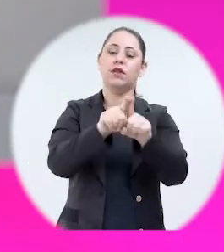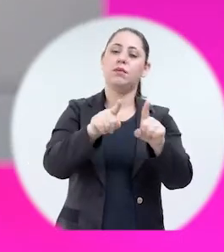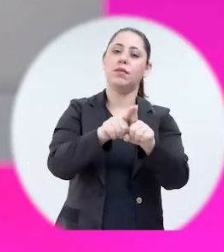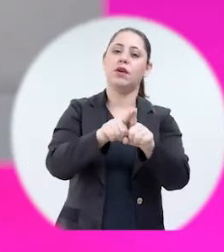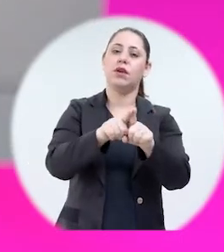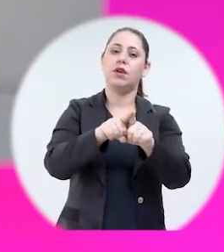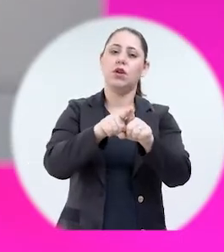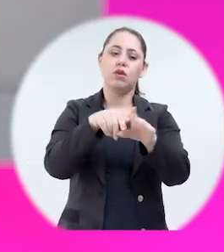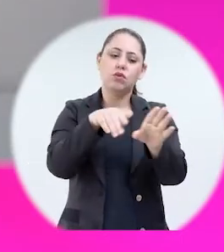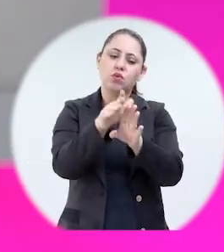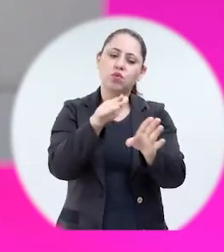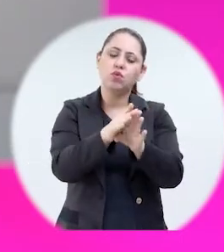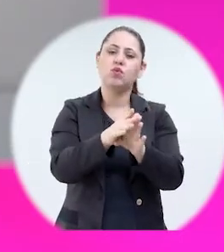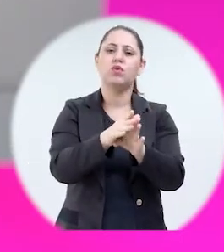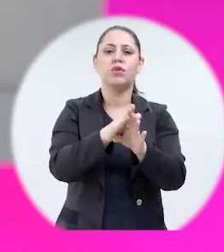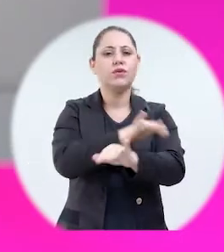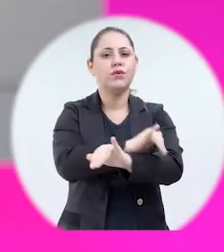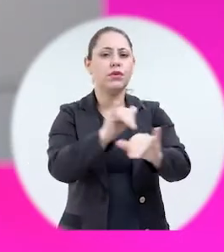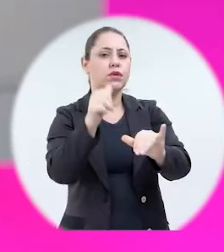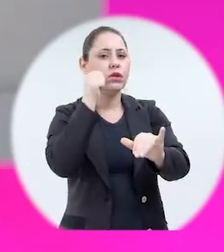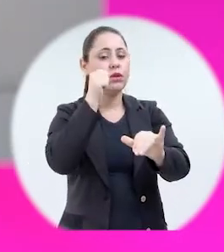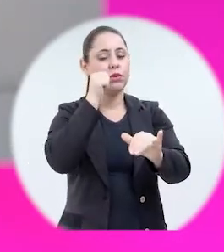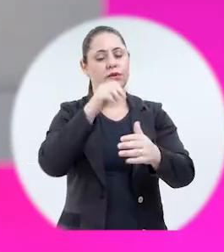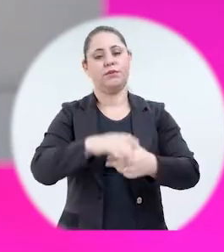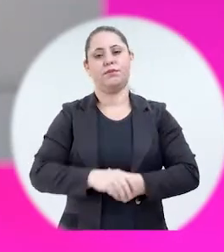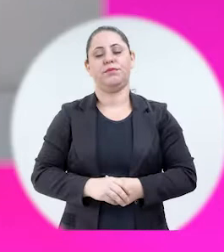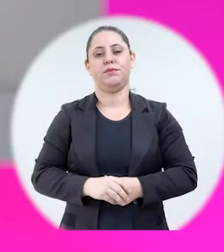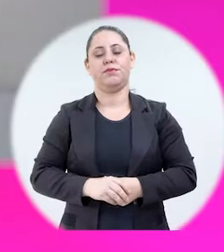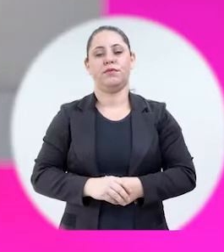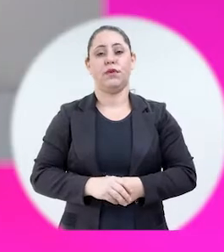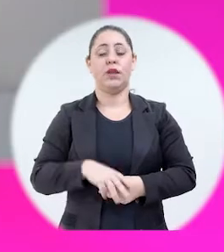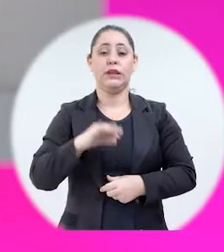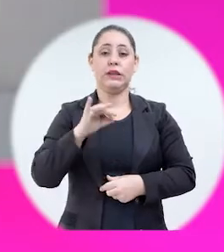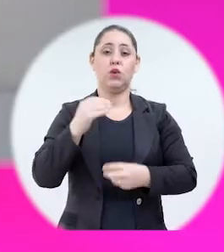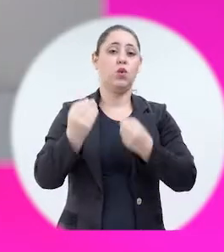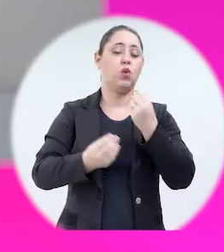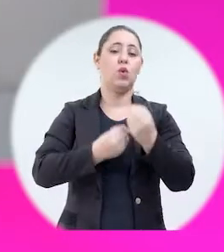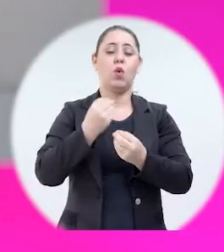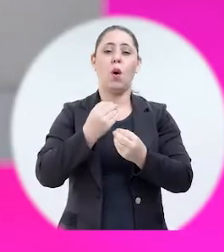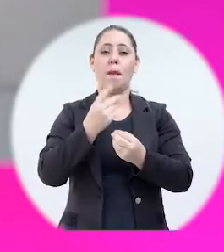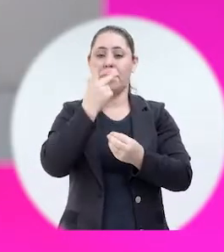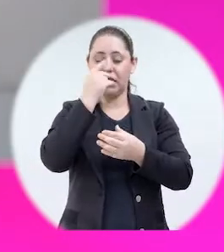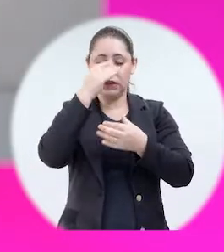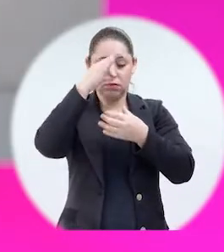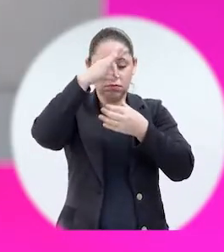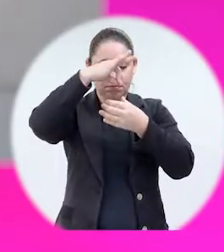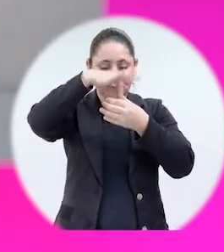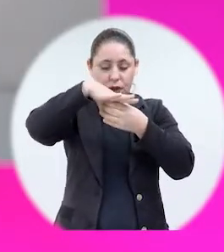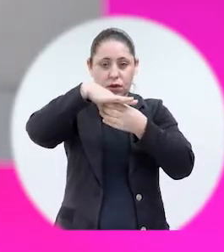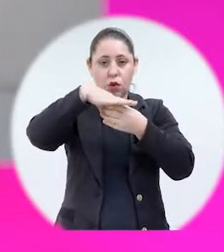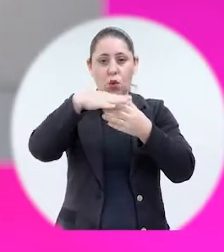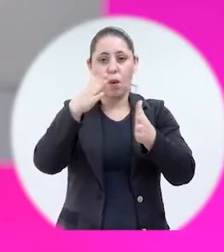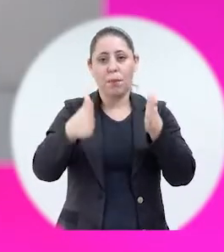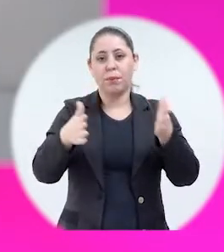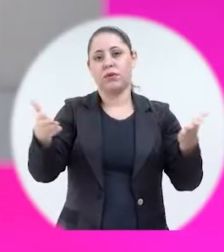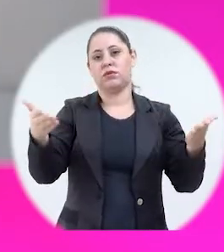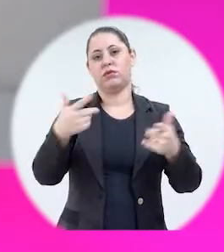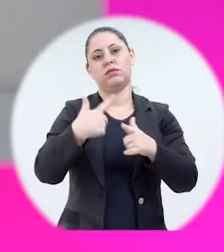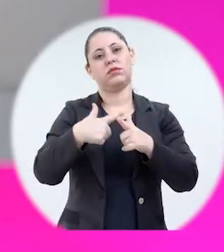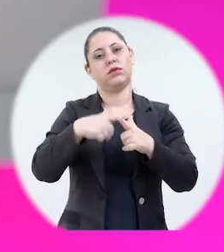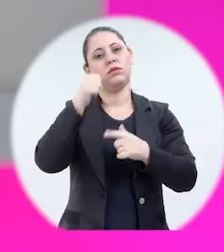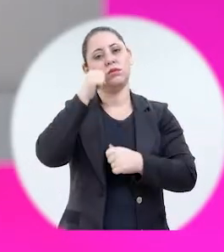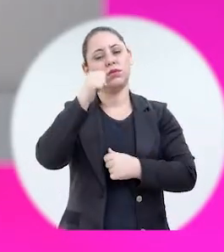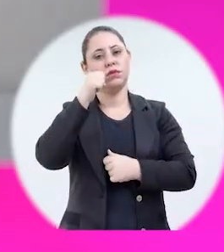para continuar passando essas informações para as mulheres. No caso, seria assim, plantar uma sementinha, né, nesse momento. Por